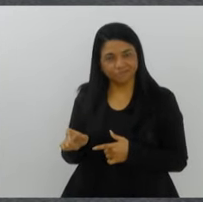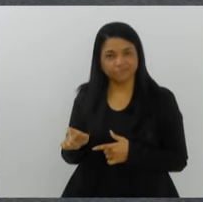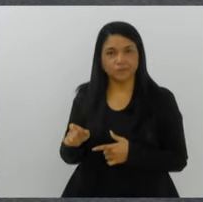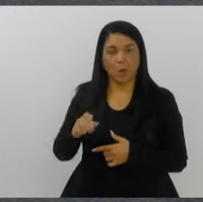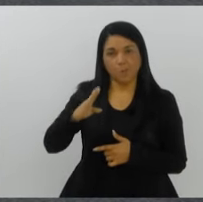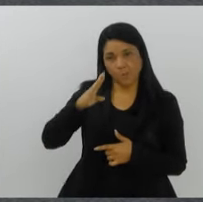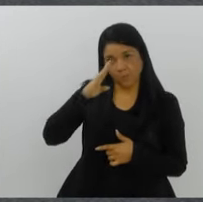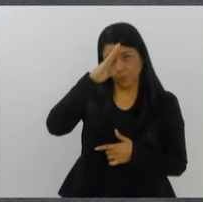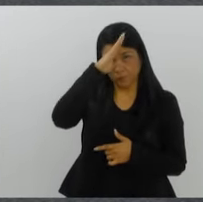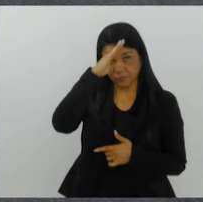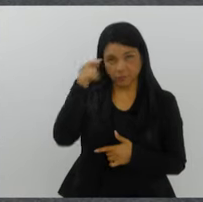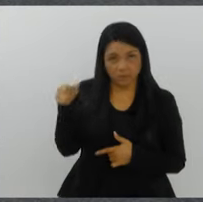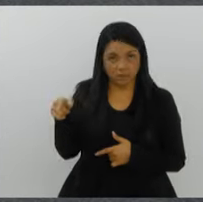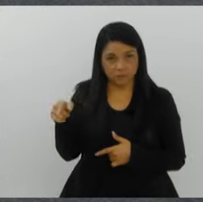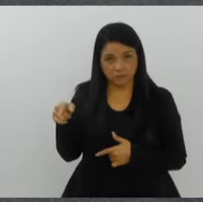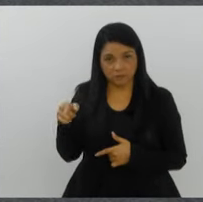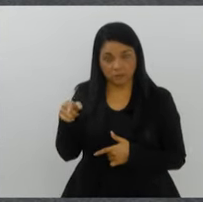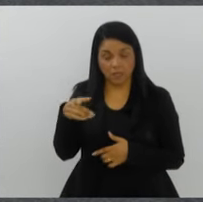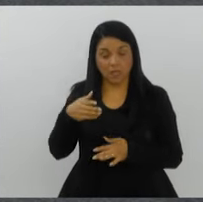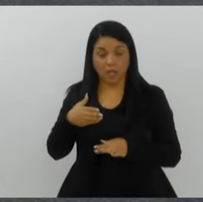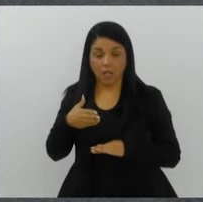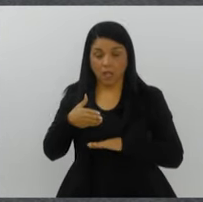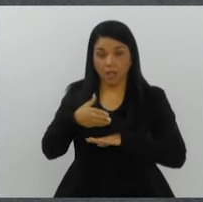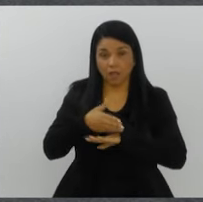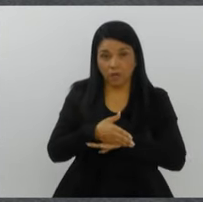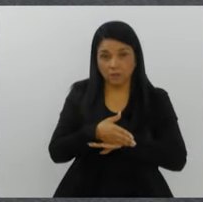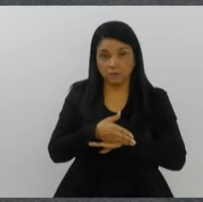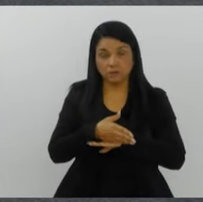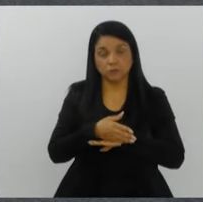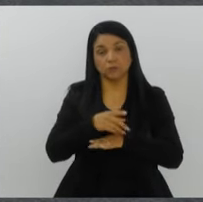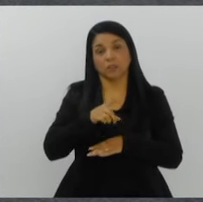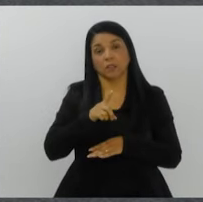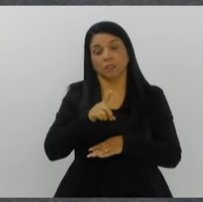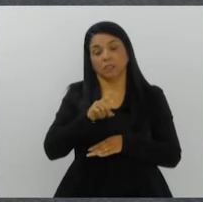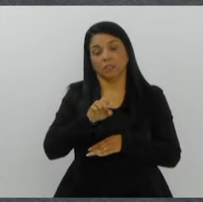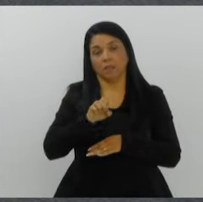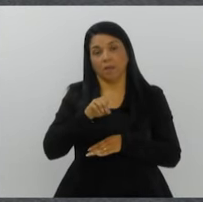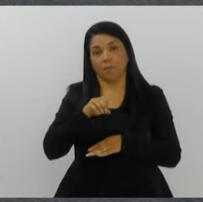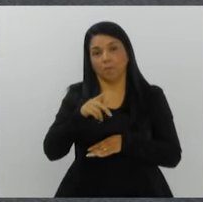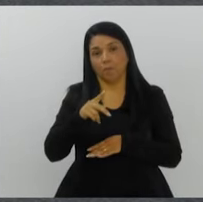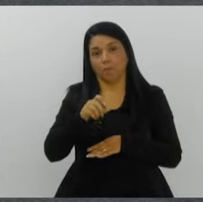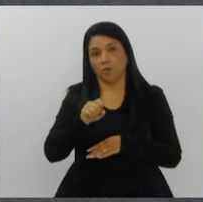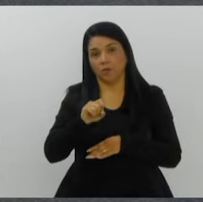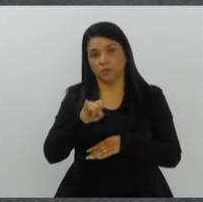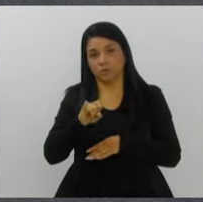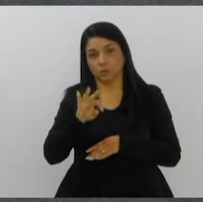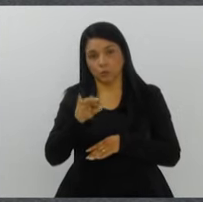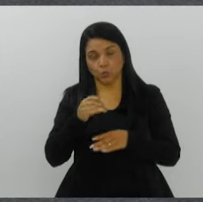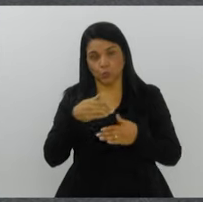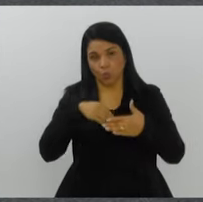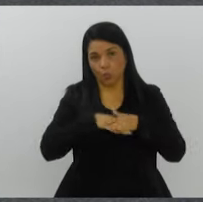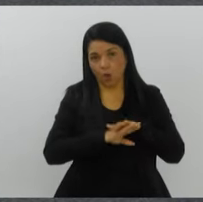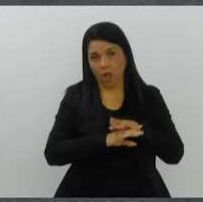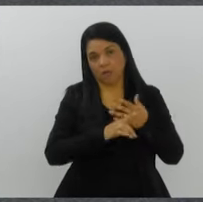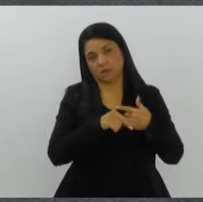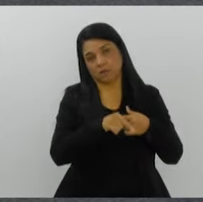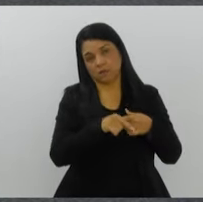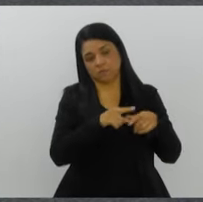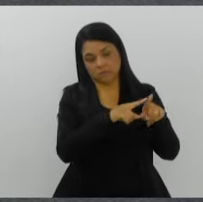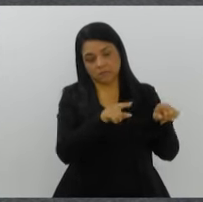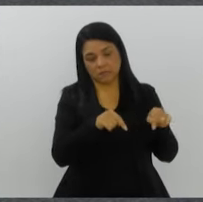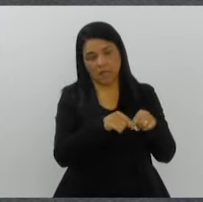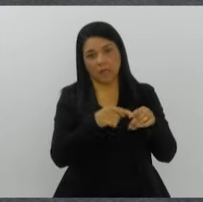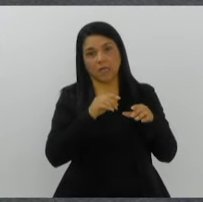bolsonarista, mequetrefe, invade lá o depósito da educação e